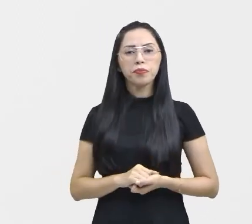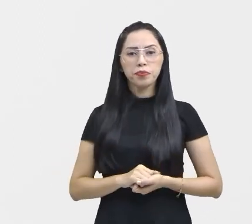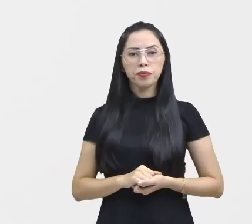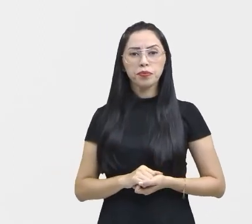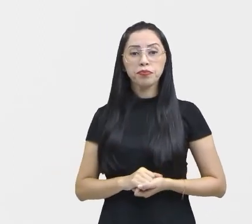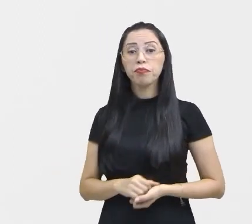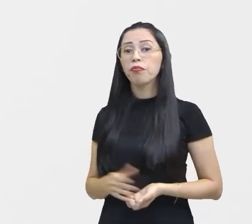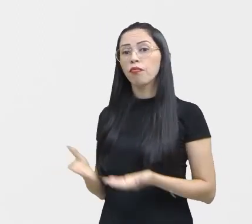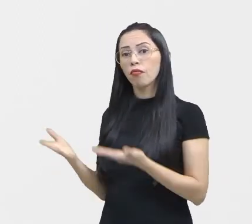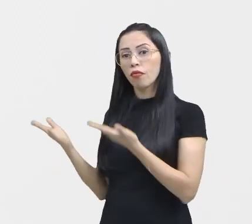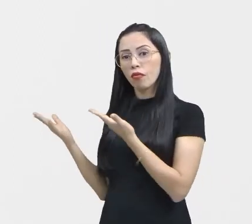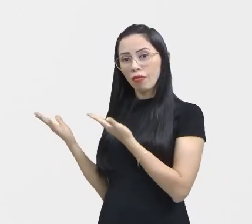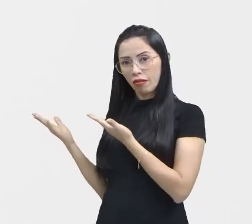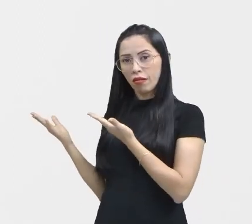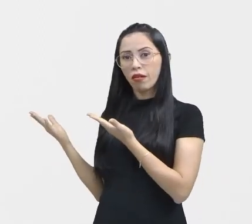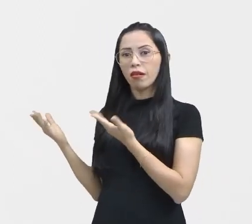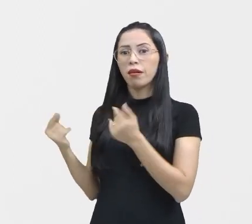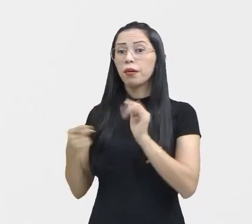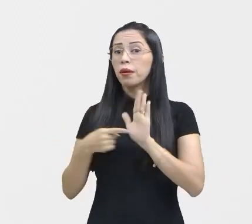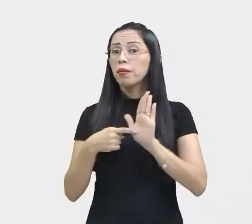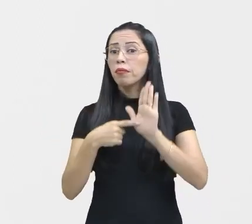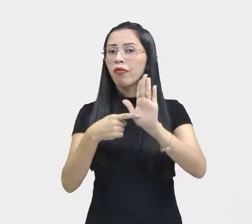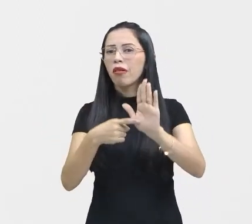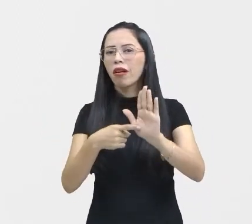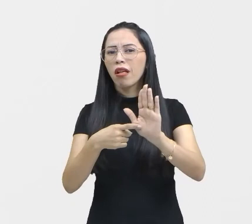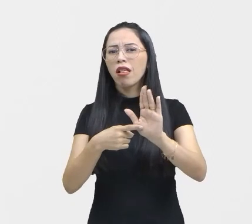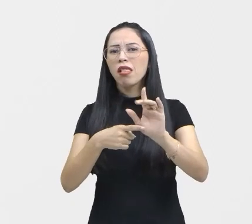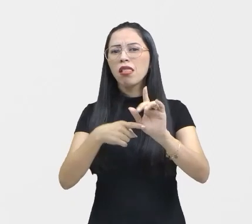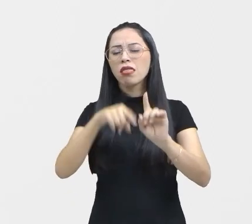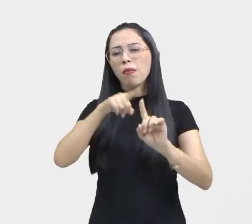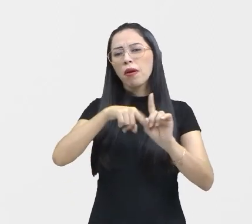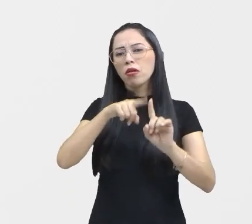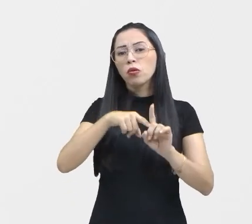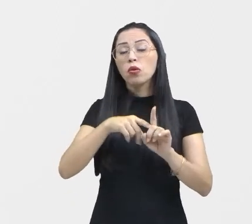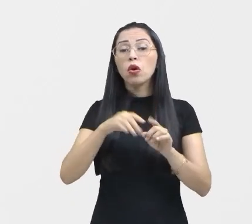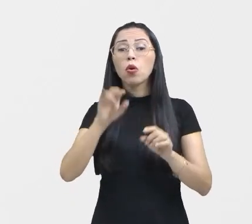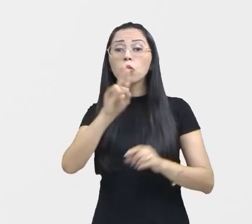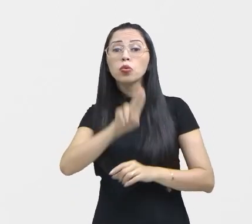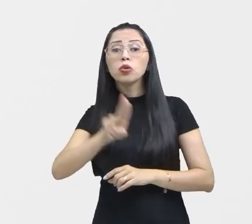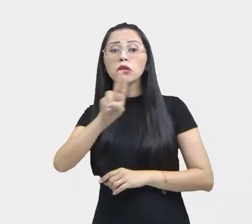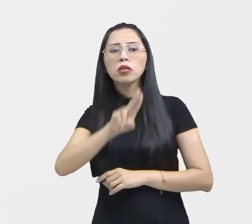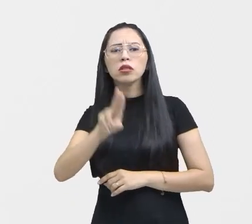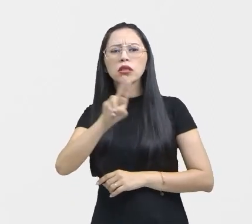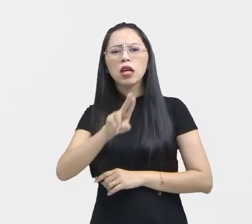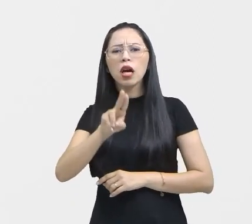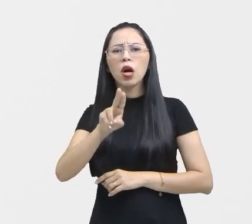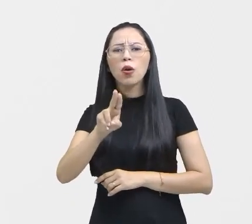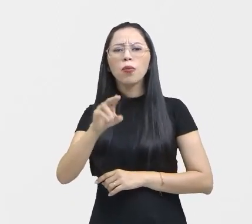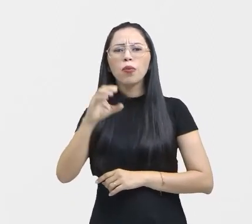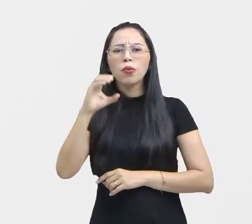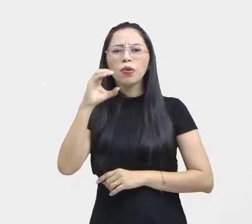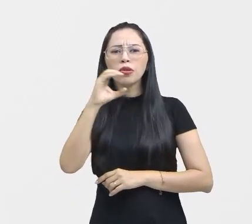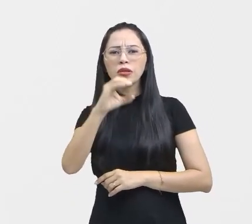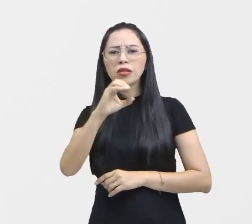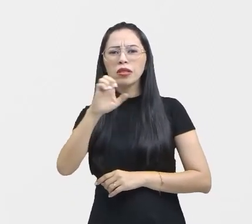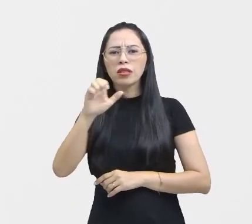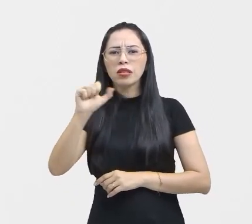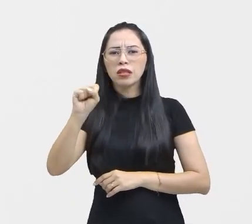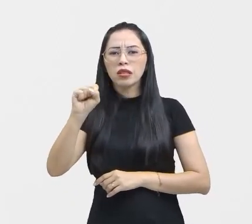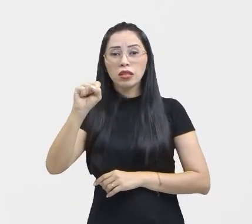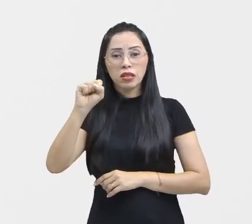Para expressar as medidas de temperatura, usamos o grau Celsius. E as medidas de tempo, quem são?